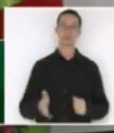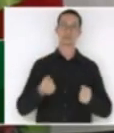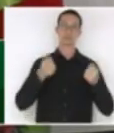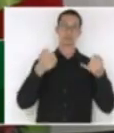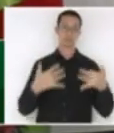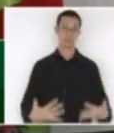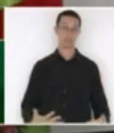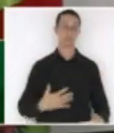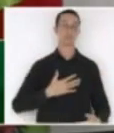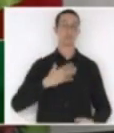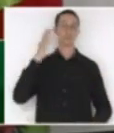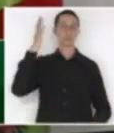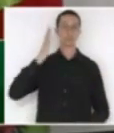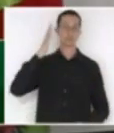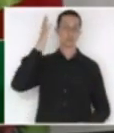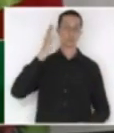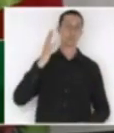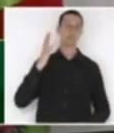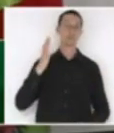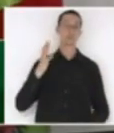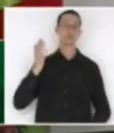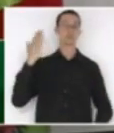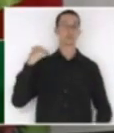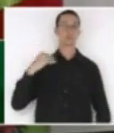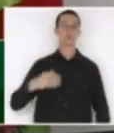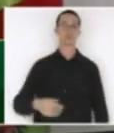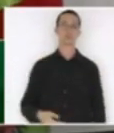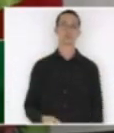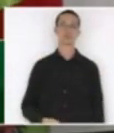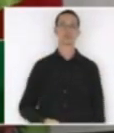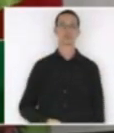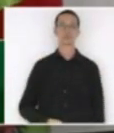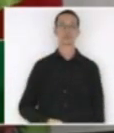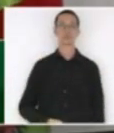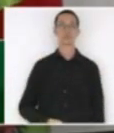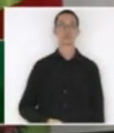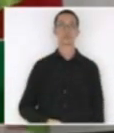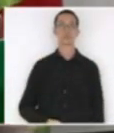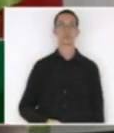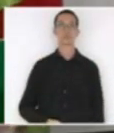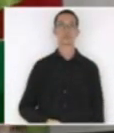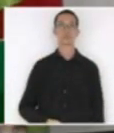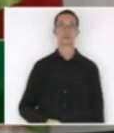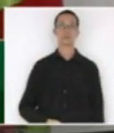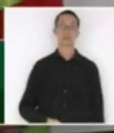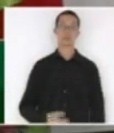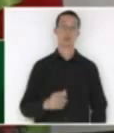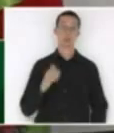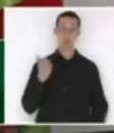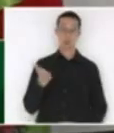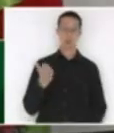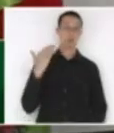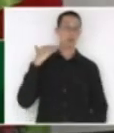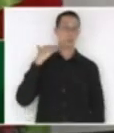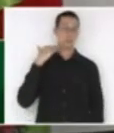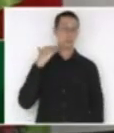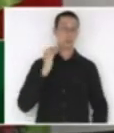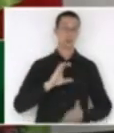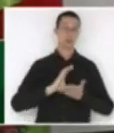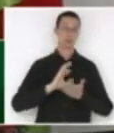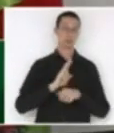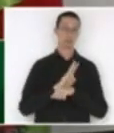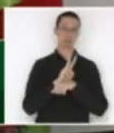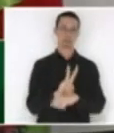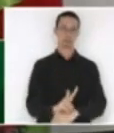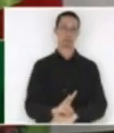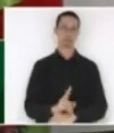naquele momento, eu disse o seguinte: bom, para fazer o que os bancos fazem, não precisa ter uma cooperativa